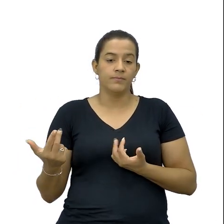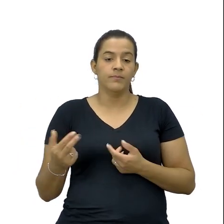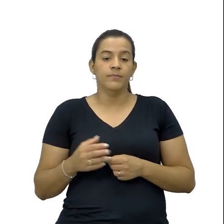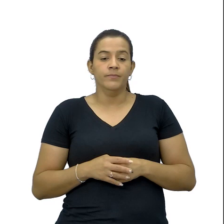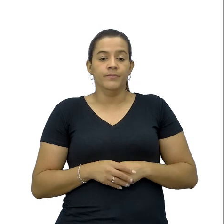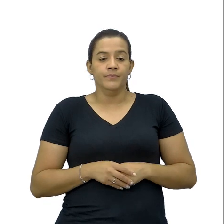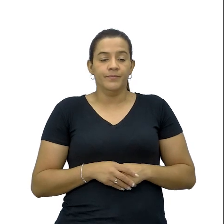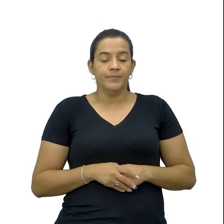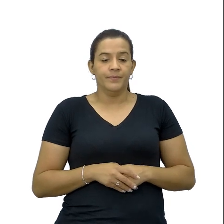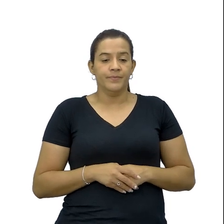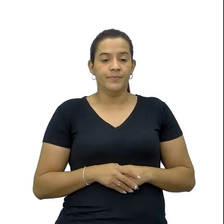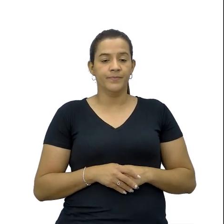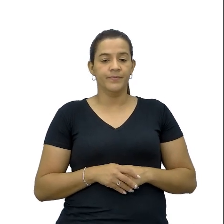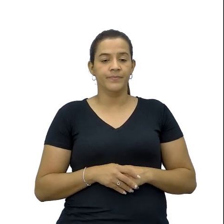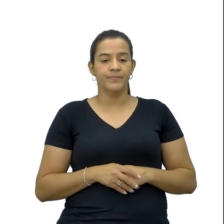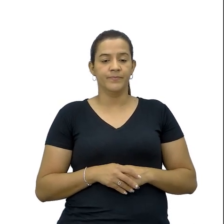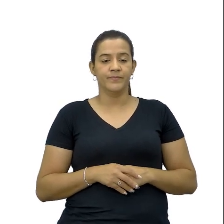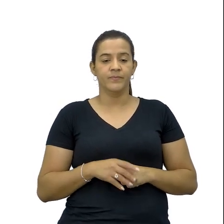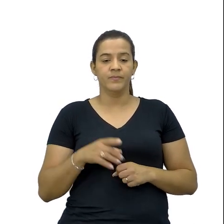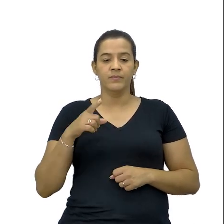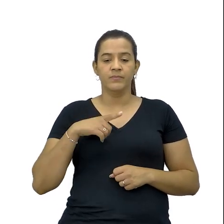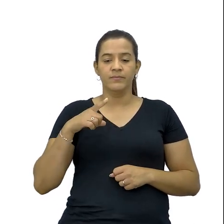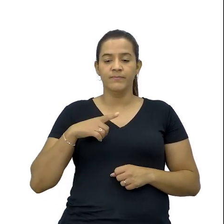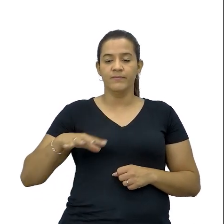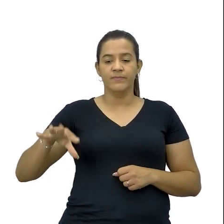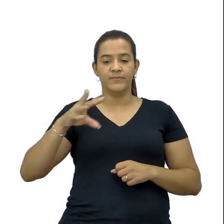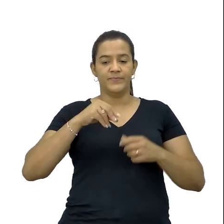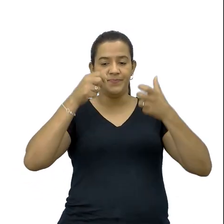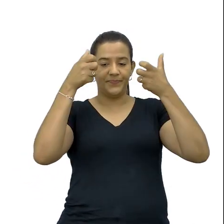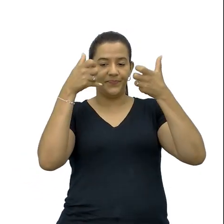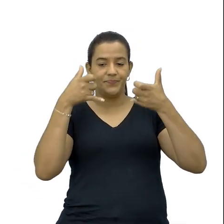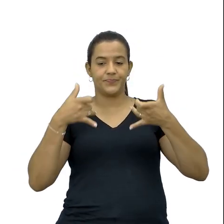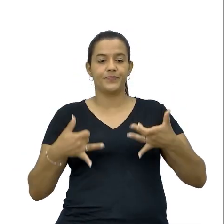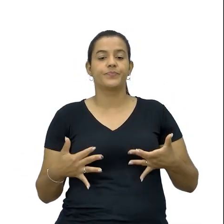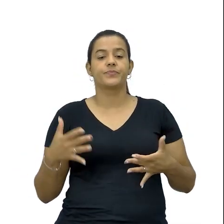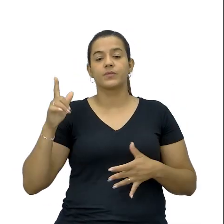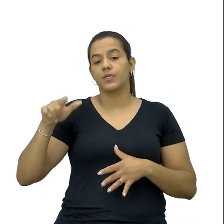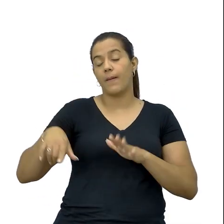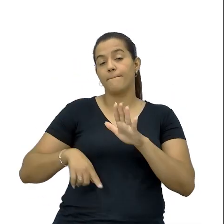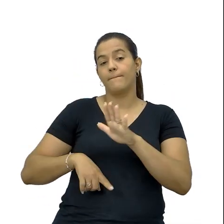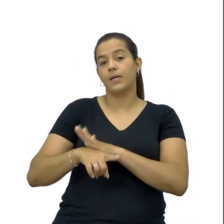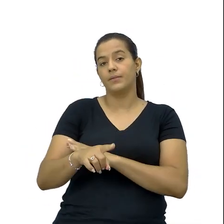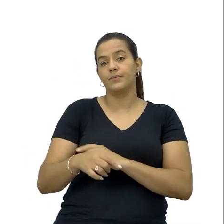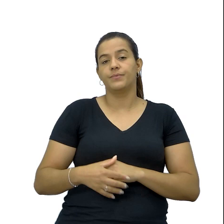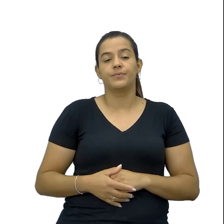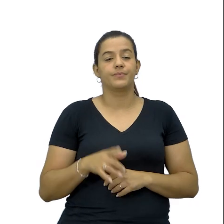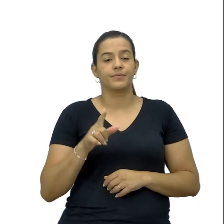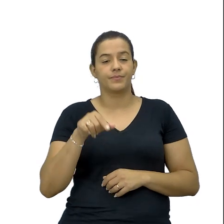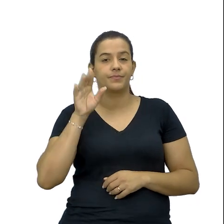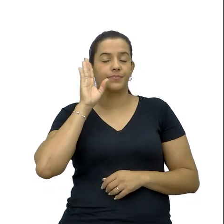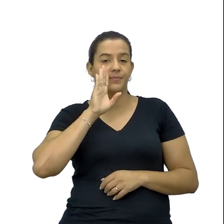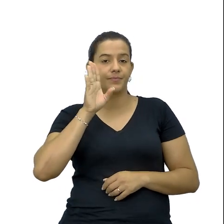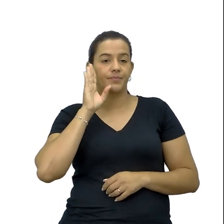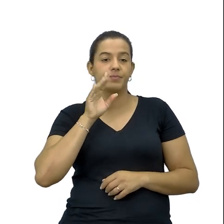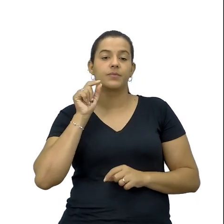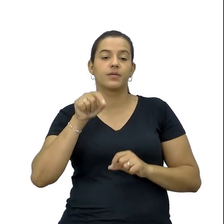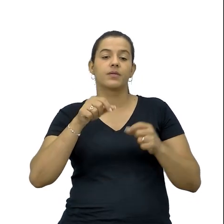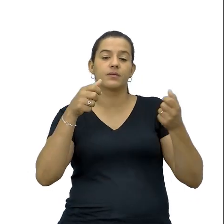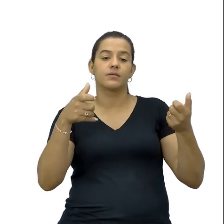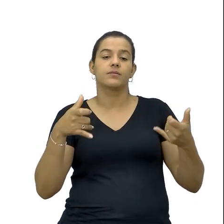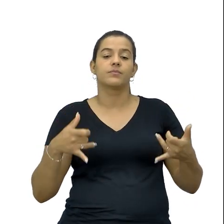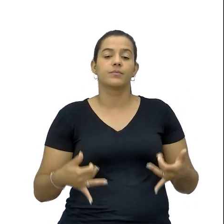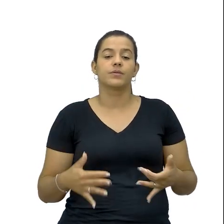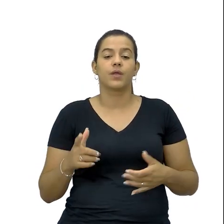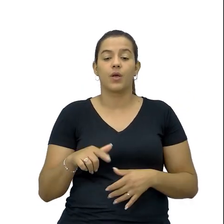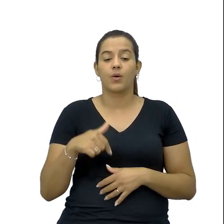outro polígono, né, que a gente tem, e aqui a pergunta ela é bem interessante, porque fala qual é o